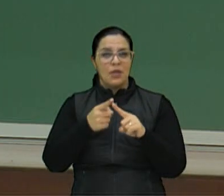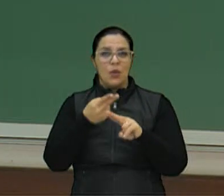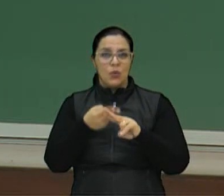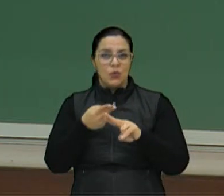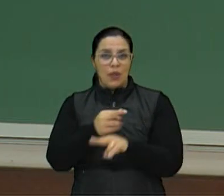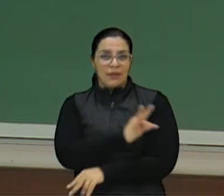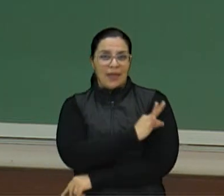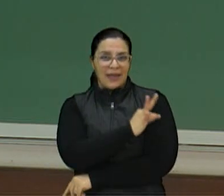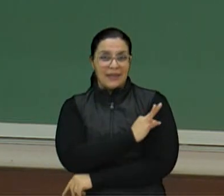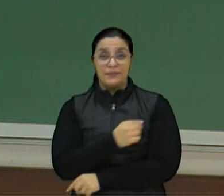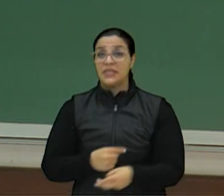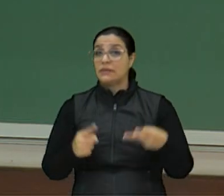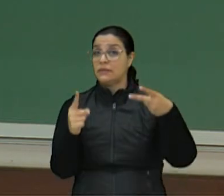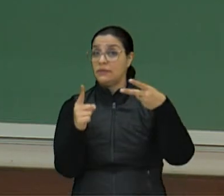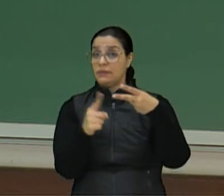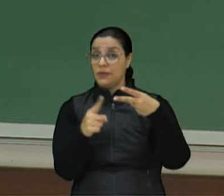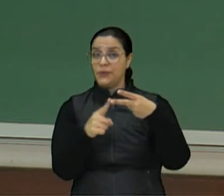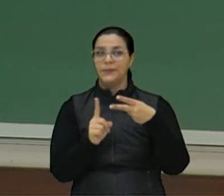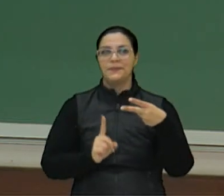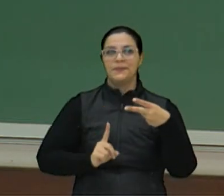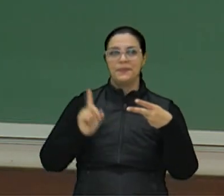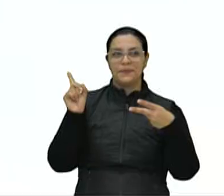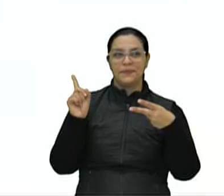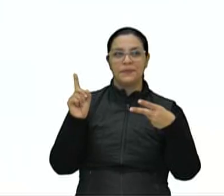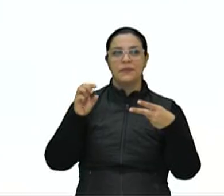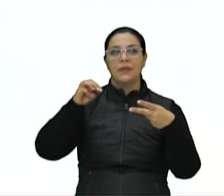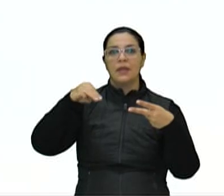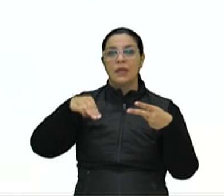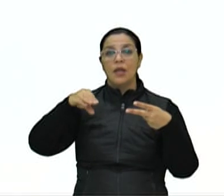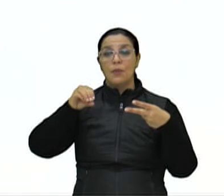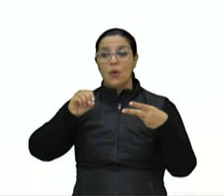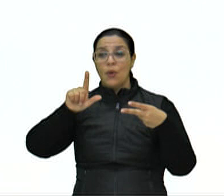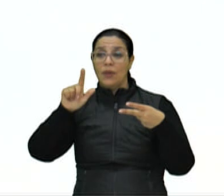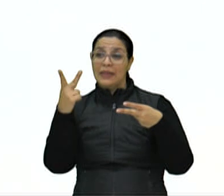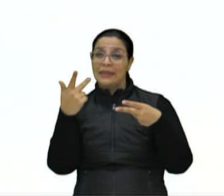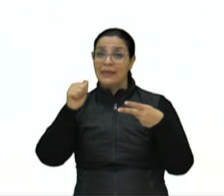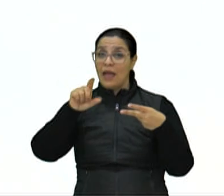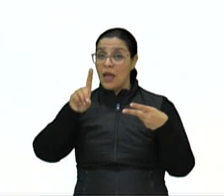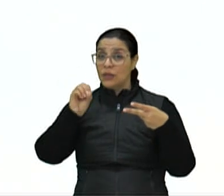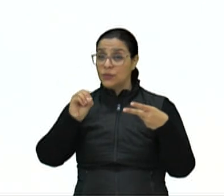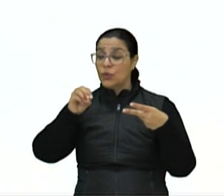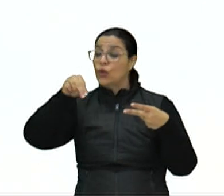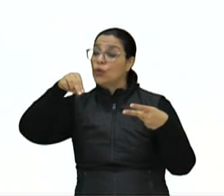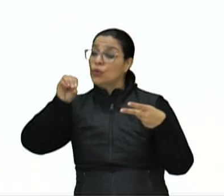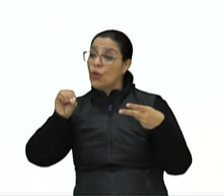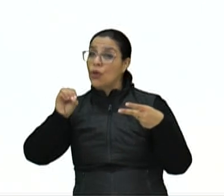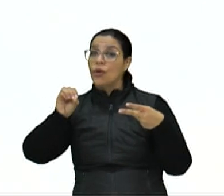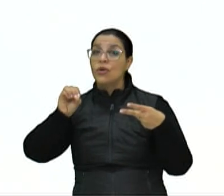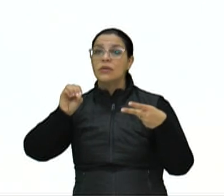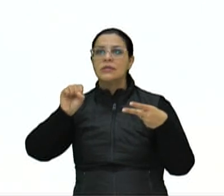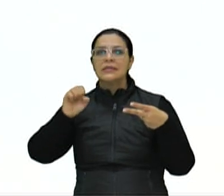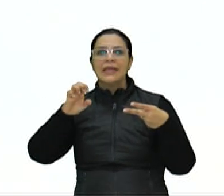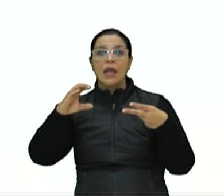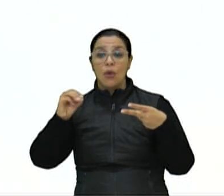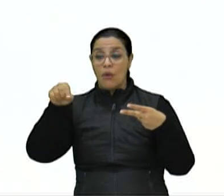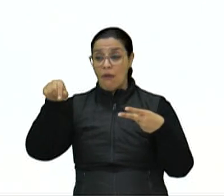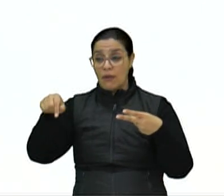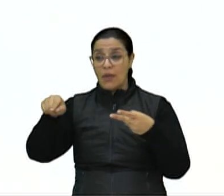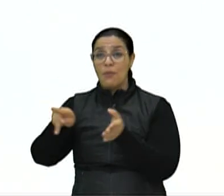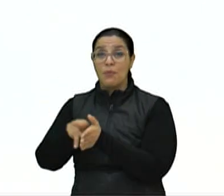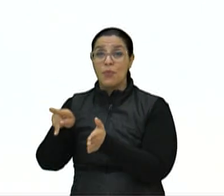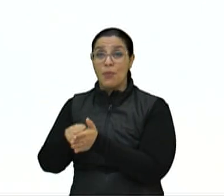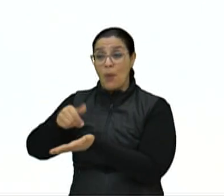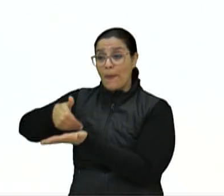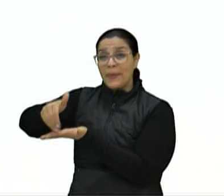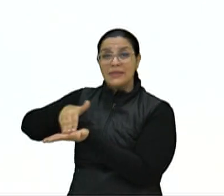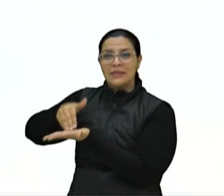para a segunda técnica, então? Molhado no seco. O que seria essa técnica? O pincel carregado de